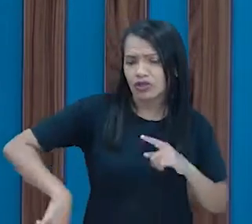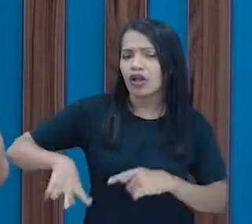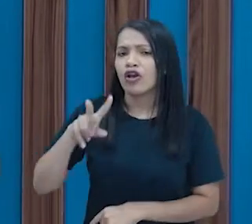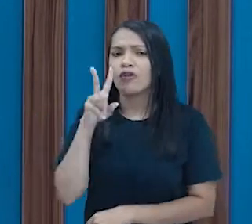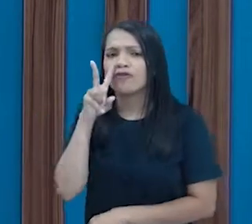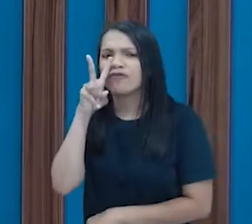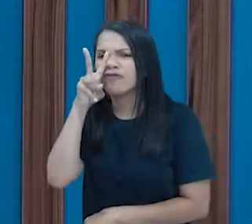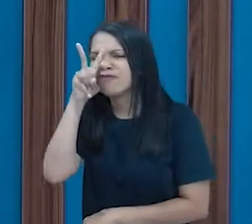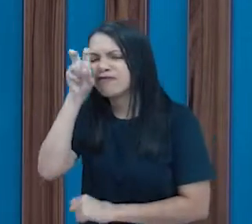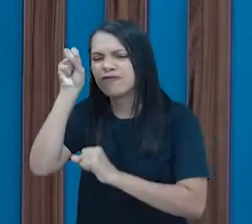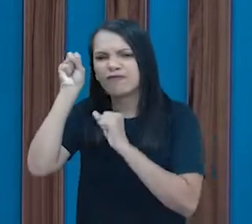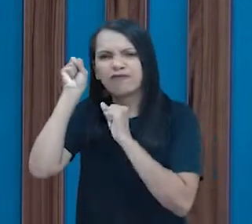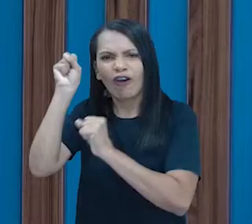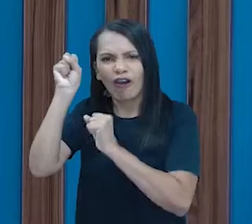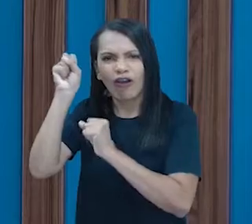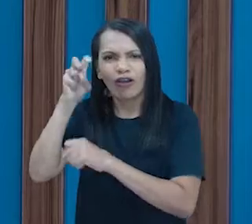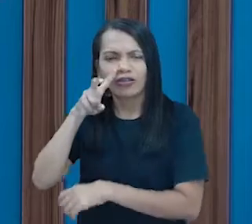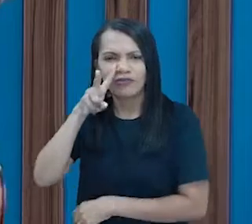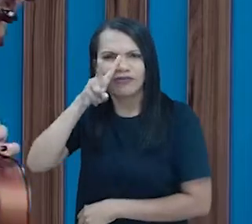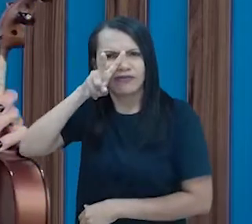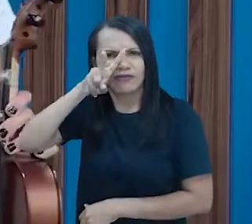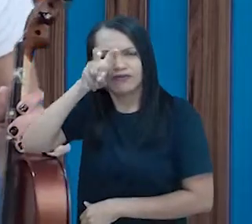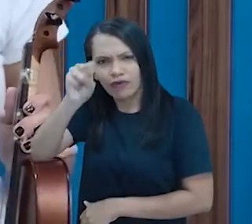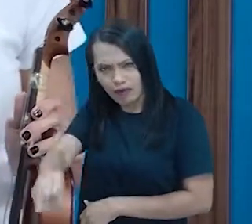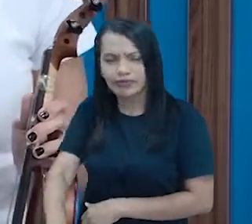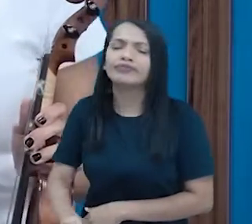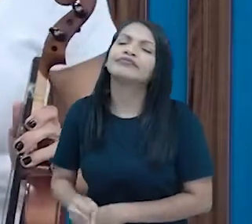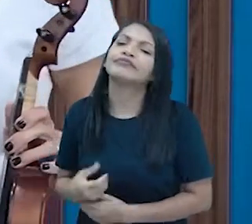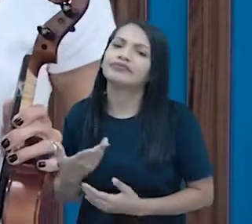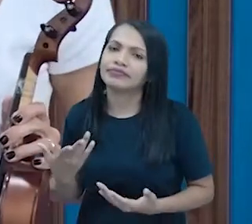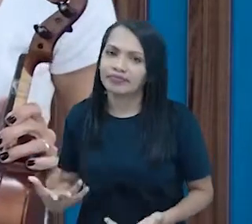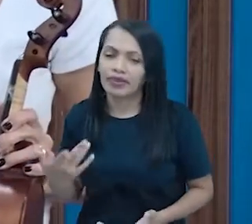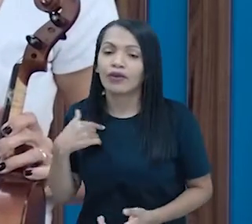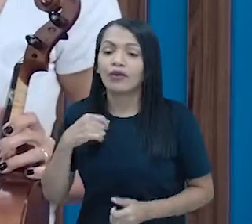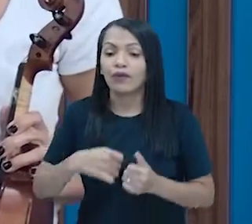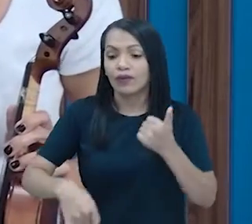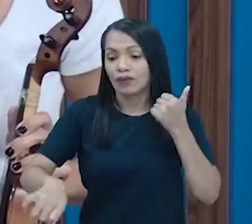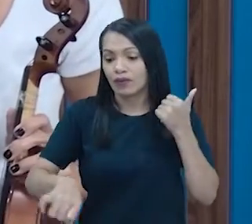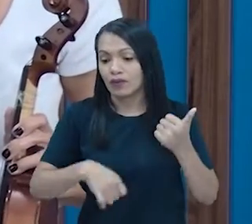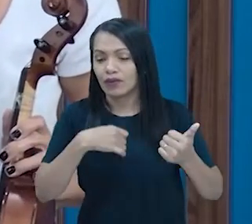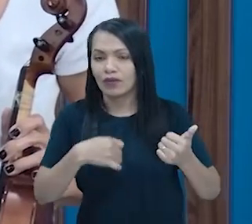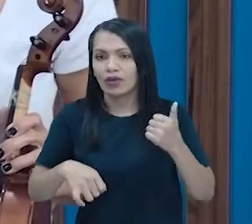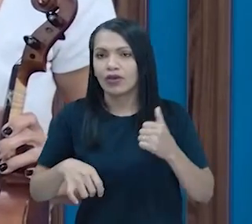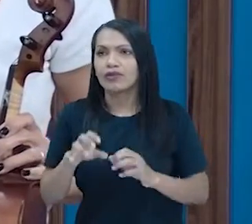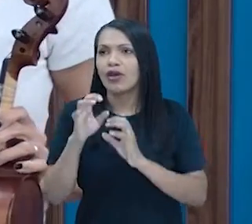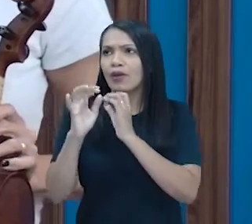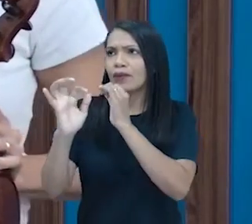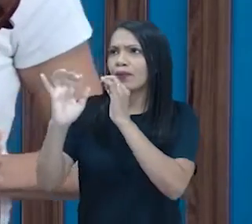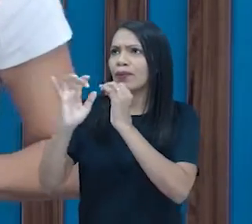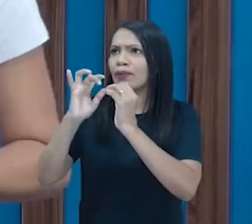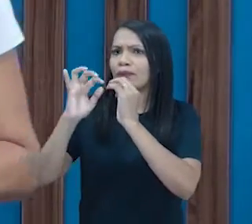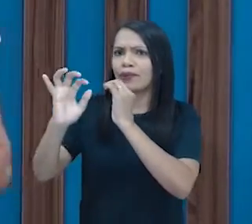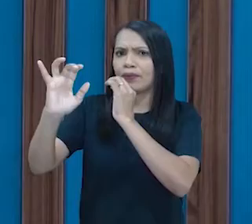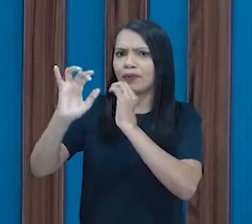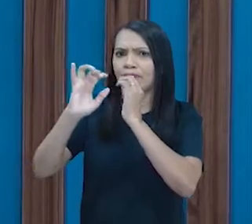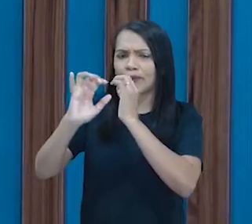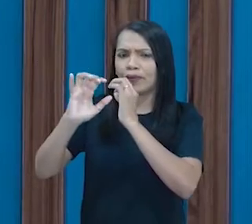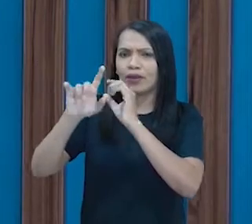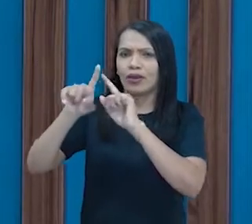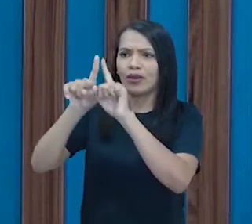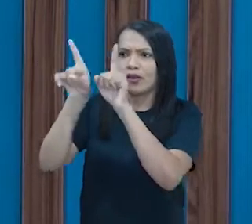sons mais intensos, a intensidade do som, como é o caso dos instrumentos de sopro, a tuba,